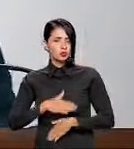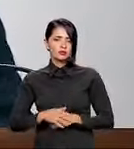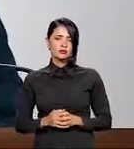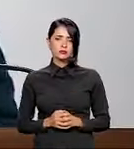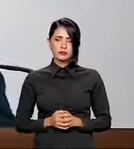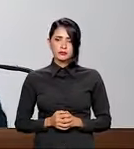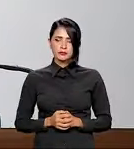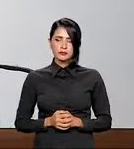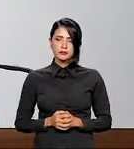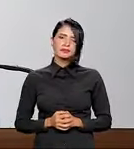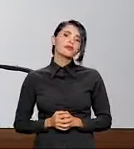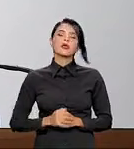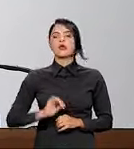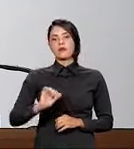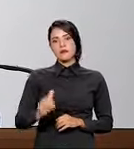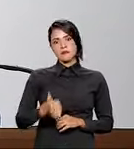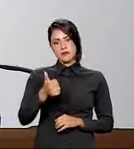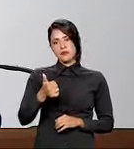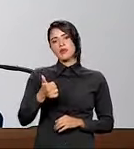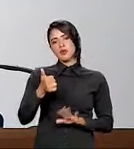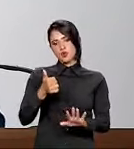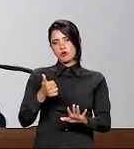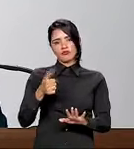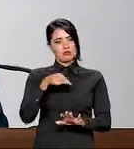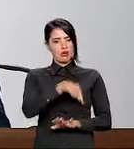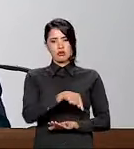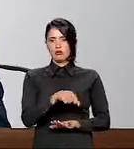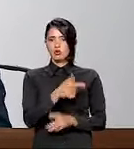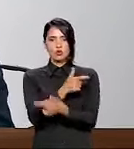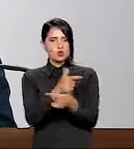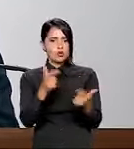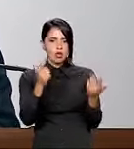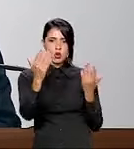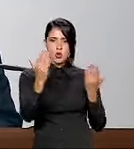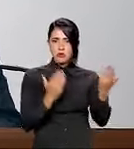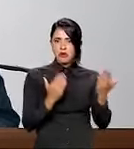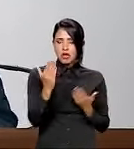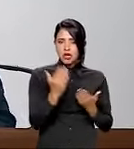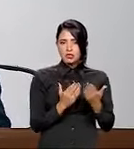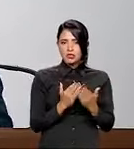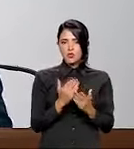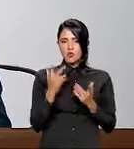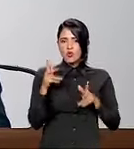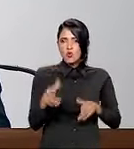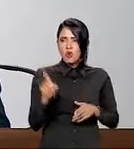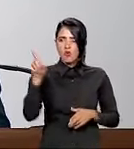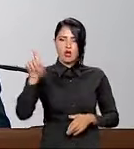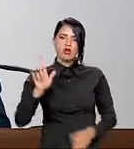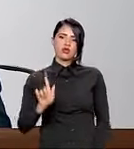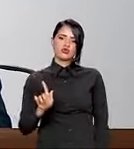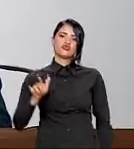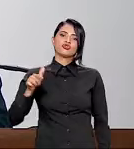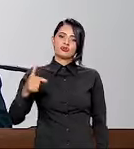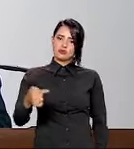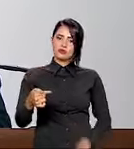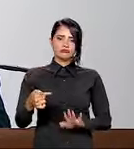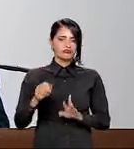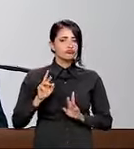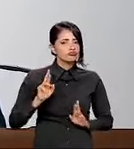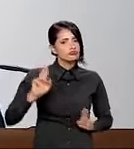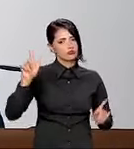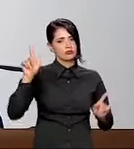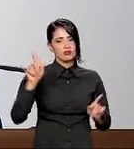primeiro, eu acho que aqui não tem comparação com o que aconteceu no G7.